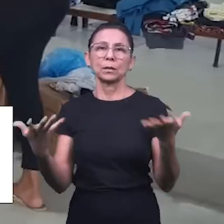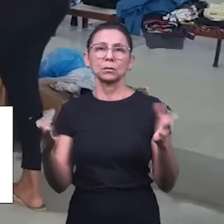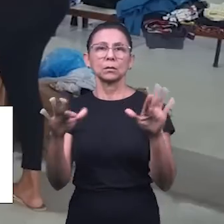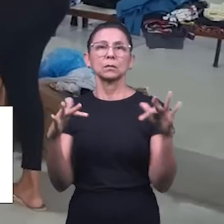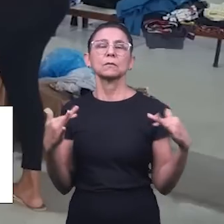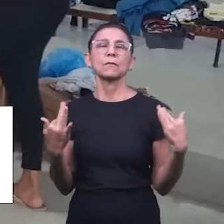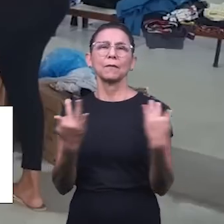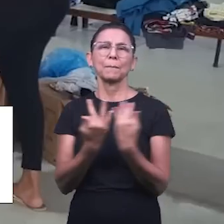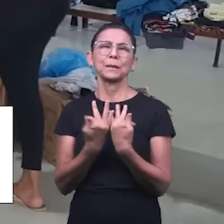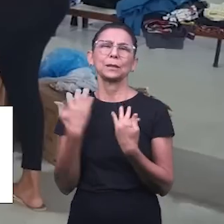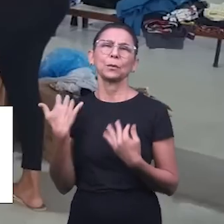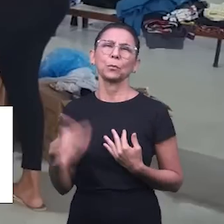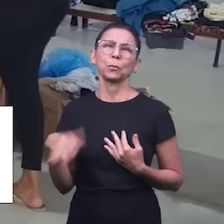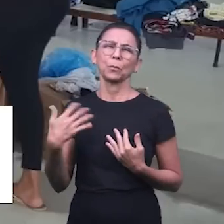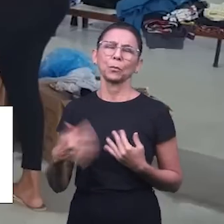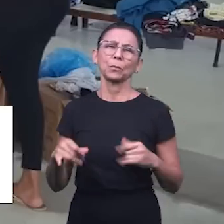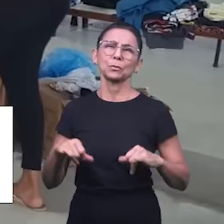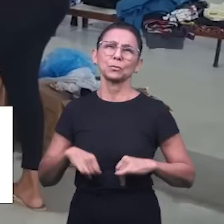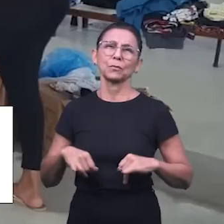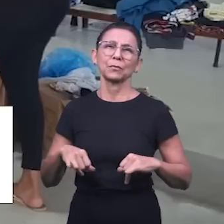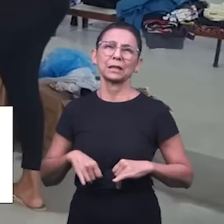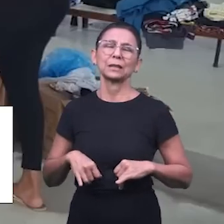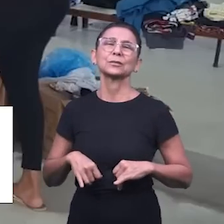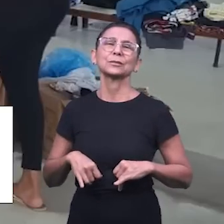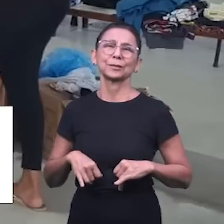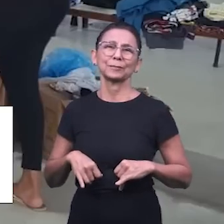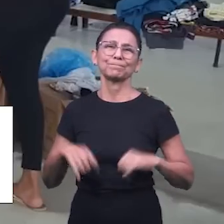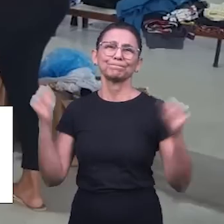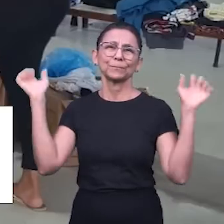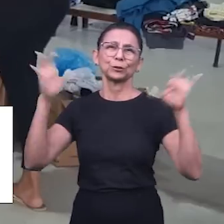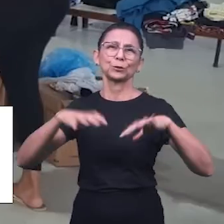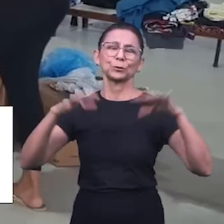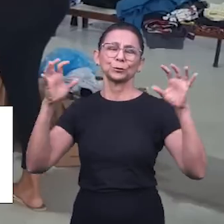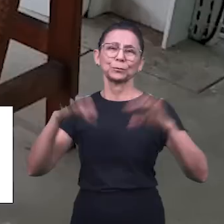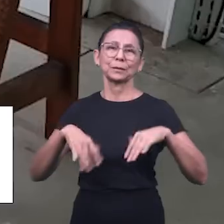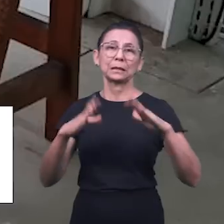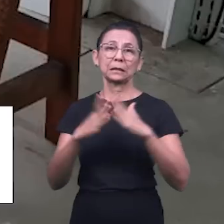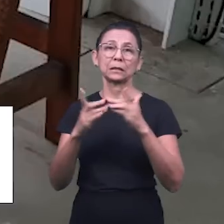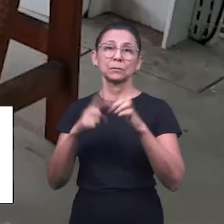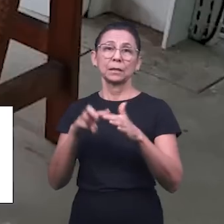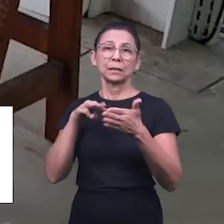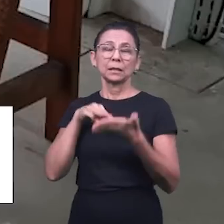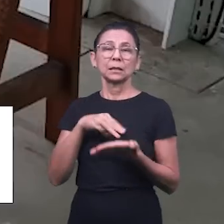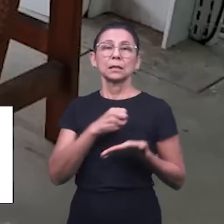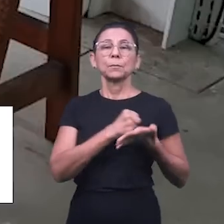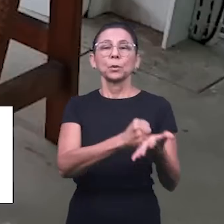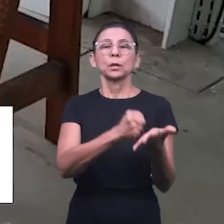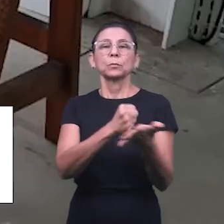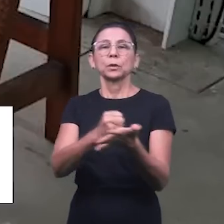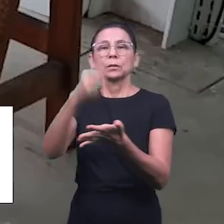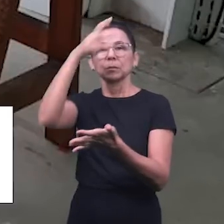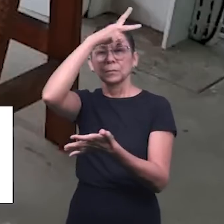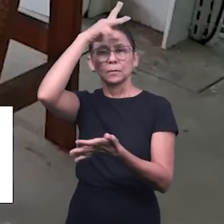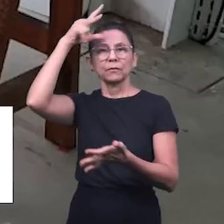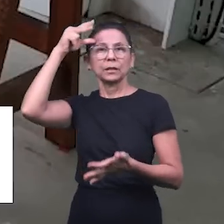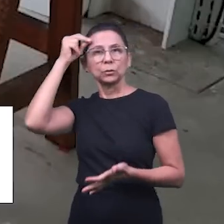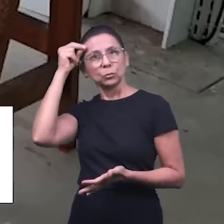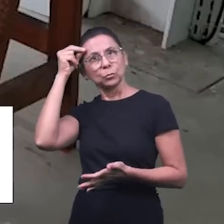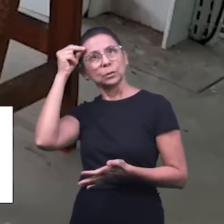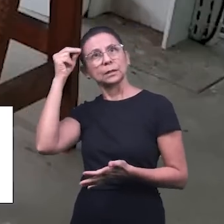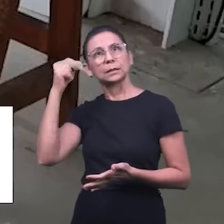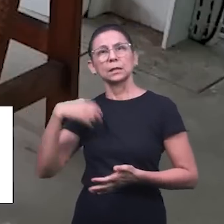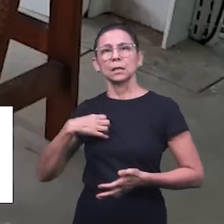as famílias que estão sofrendo com as calamidades. E a Igreja Cristã Maranata está auxiliando a Prefeitura com o trabalho de